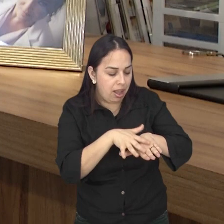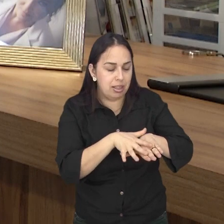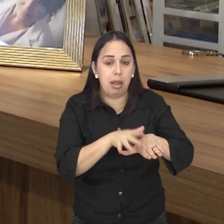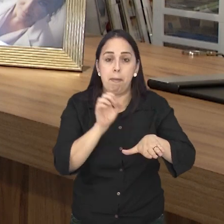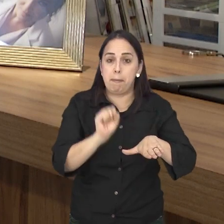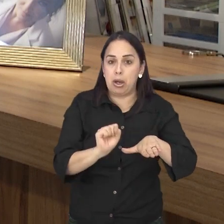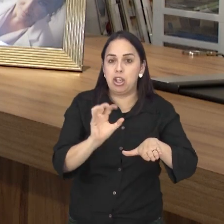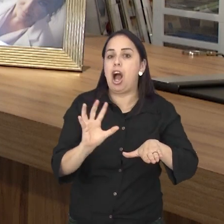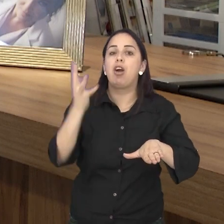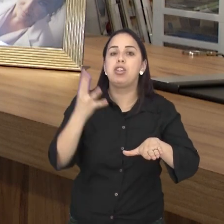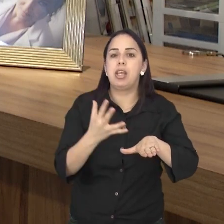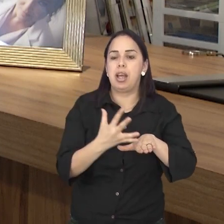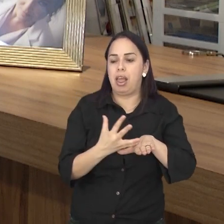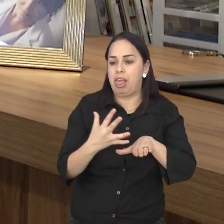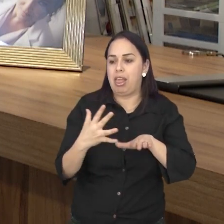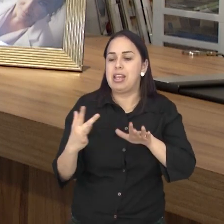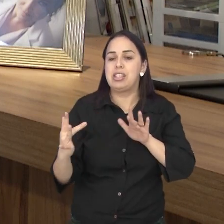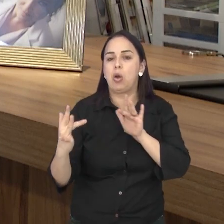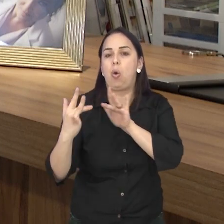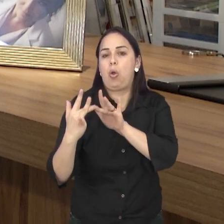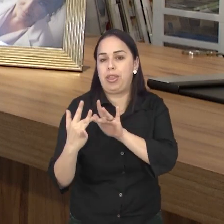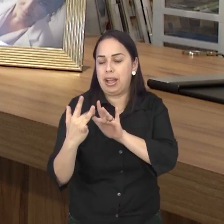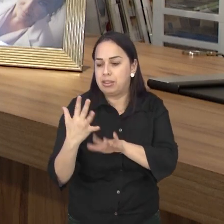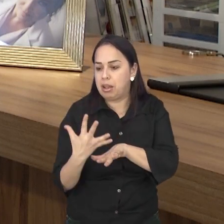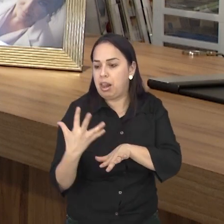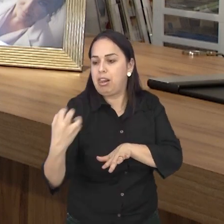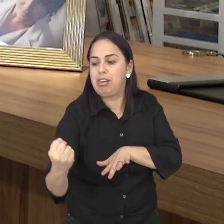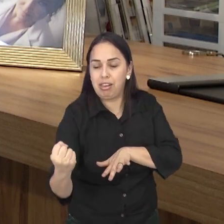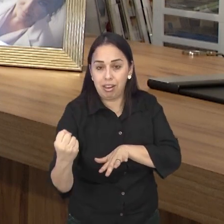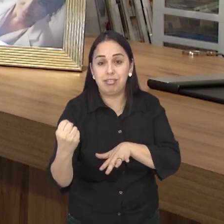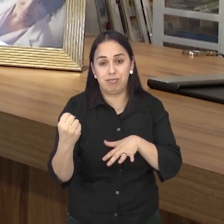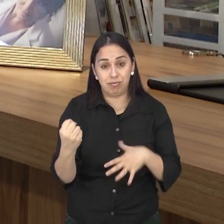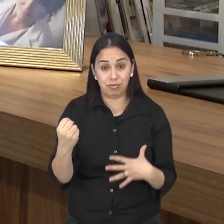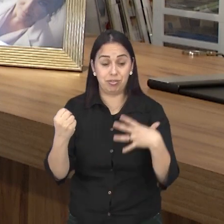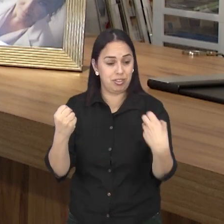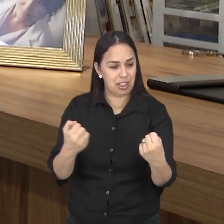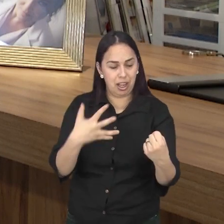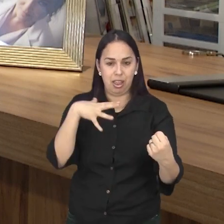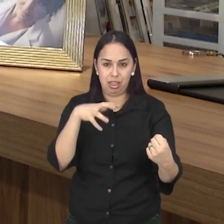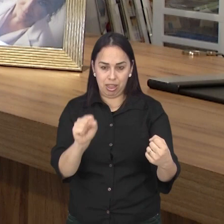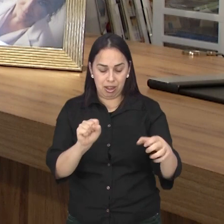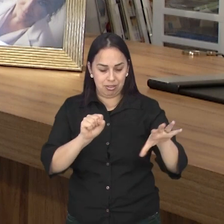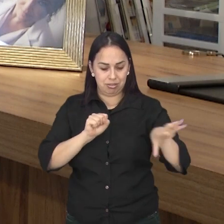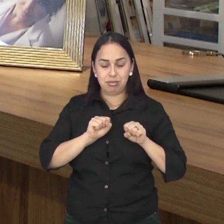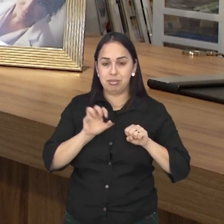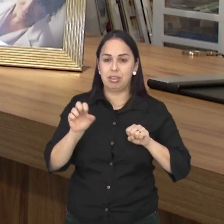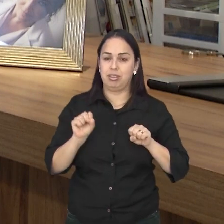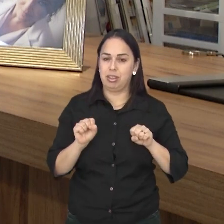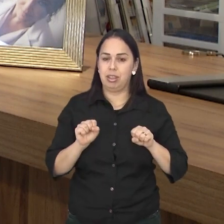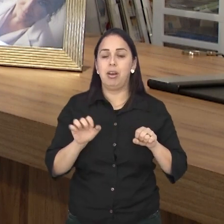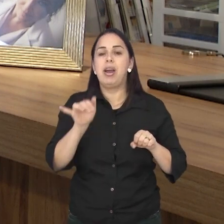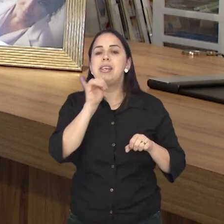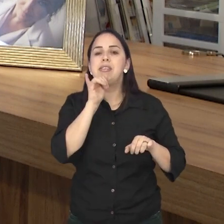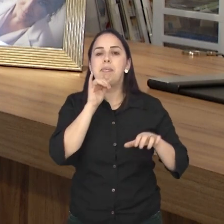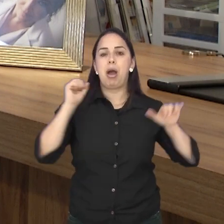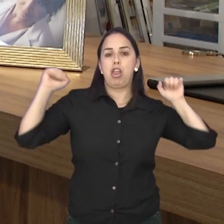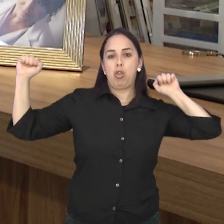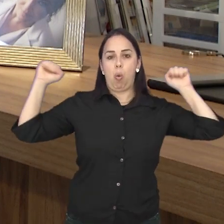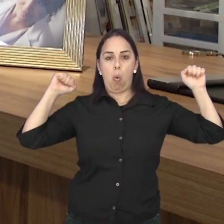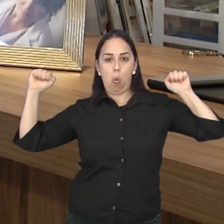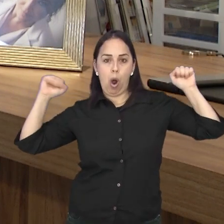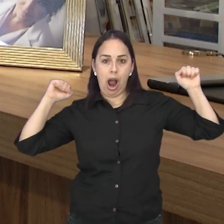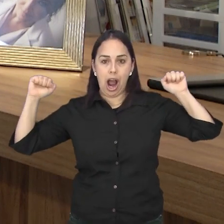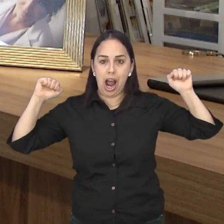Elas podem passar de uma pessoa para outra através do contato e também através de alguns, por exemplo, a